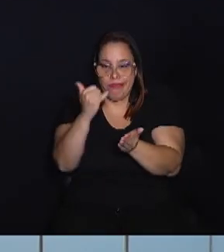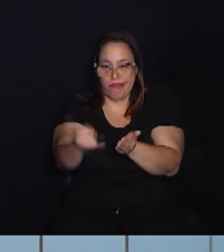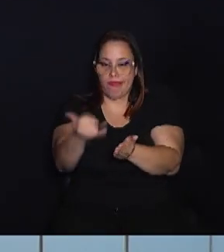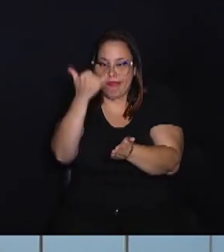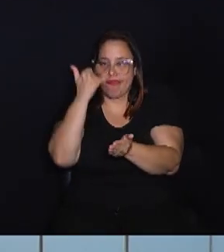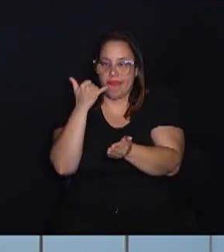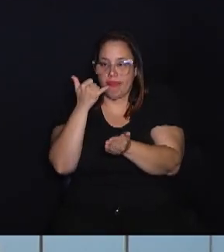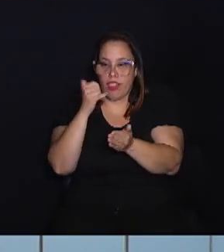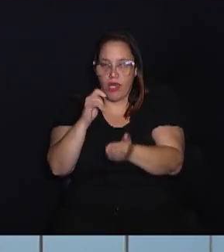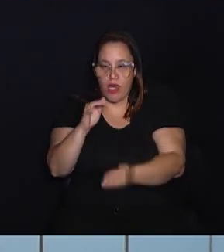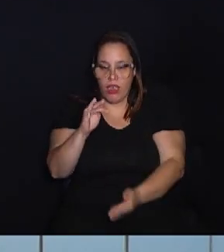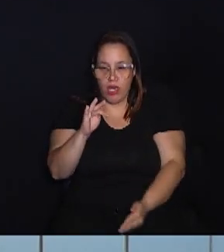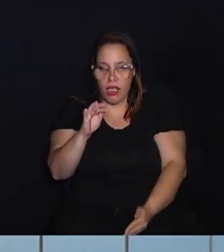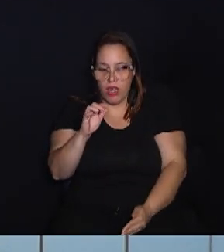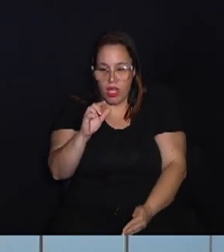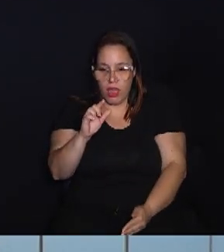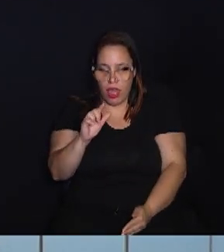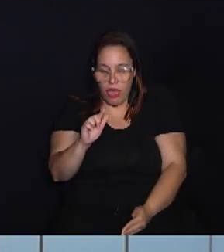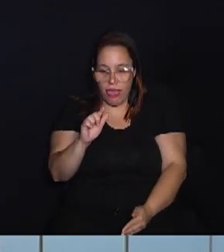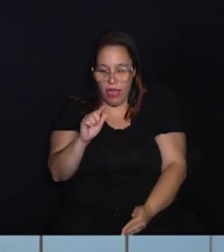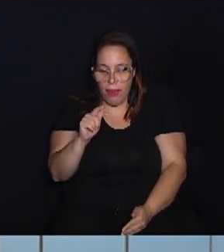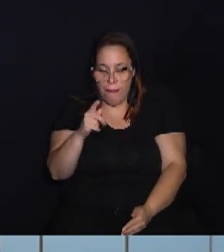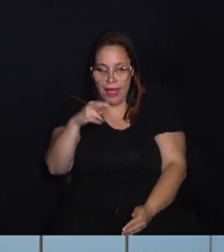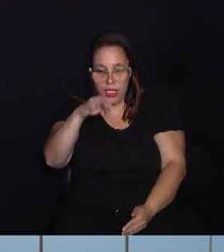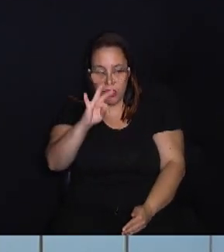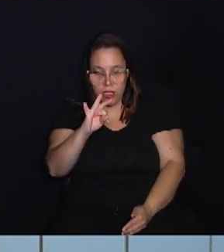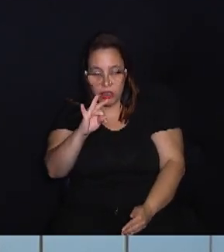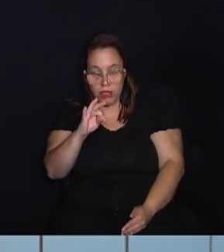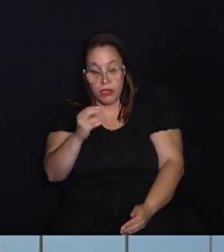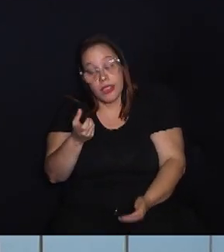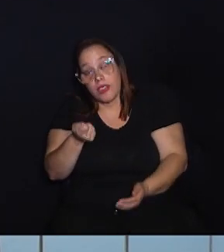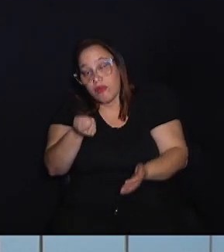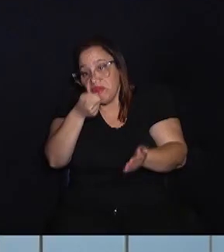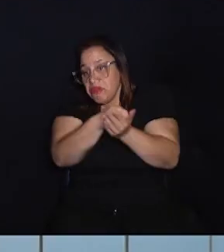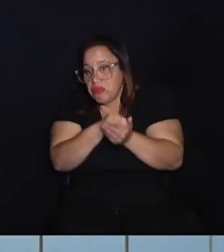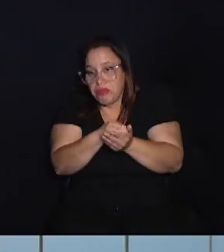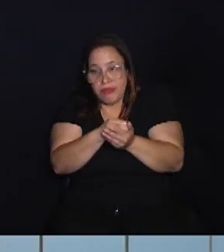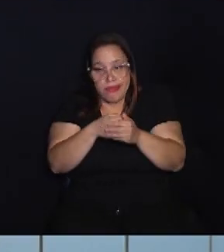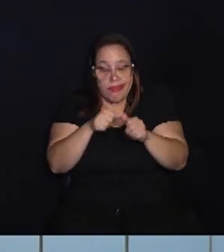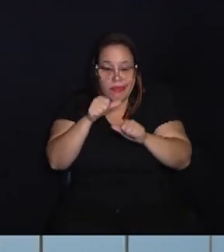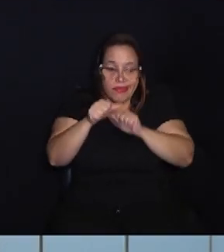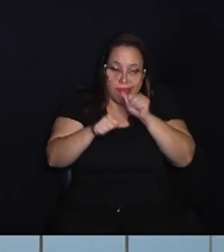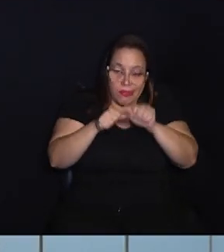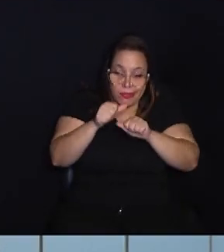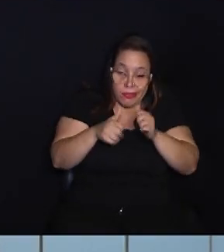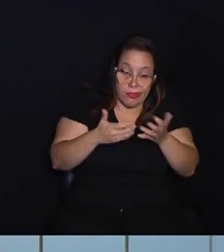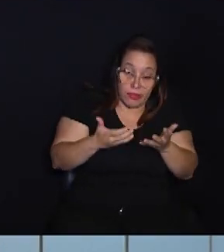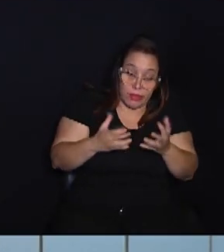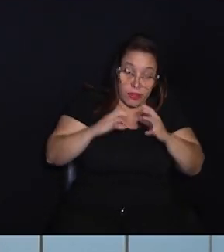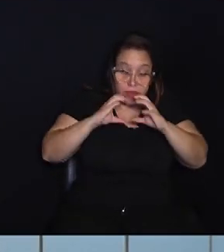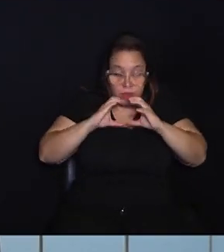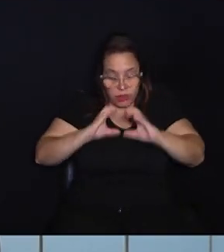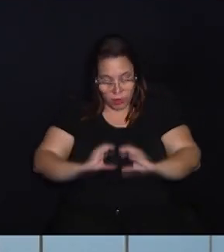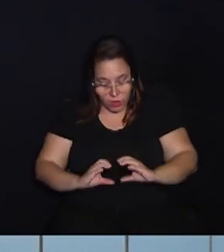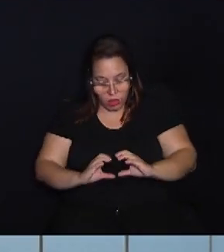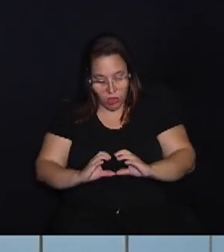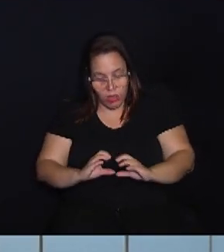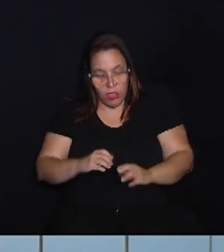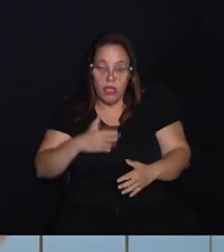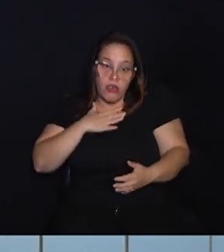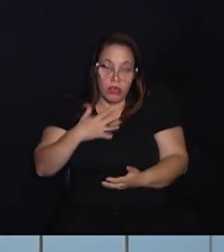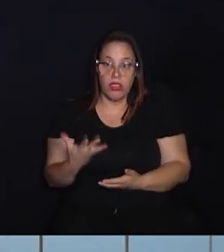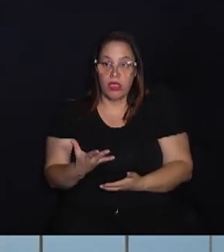nos tablets e nos computadores. Isso, obviamente, impõe uma mudança de comportamento, de